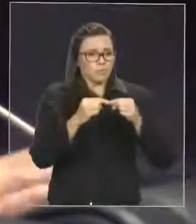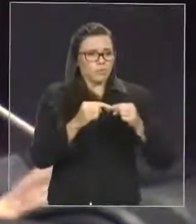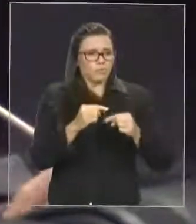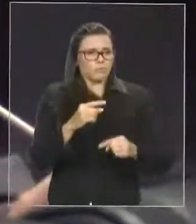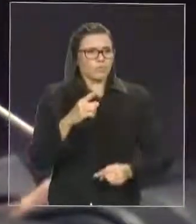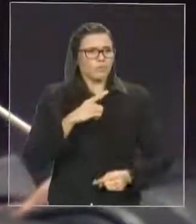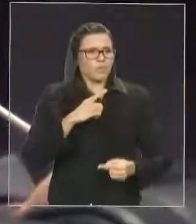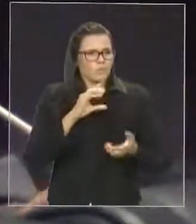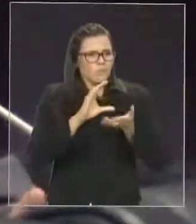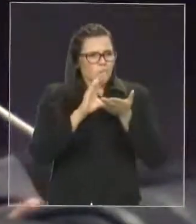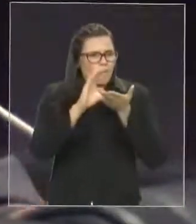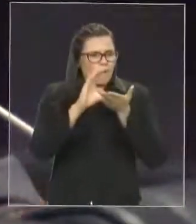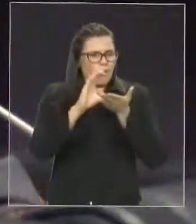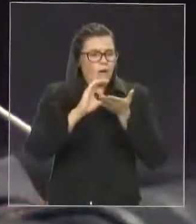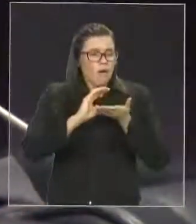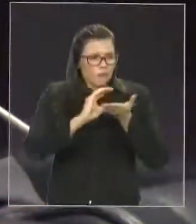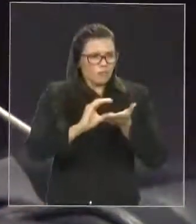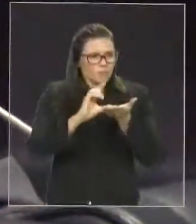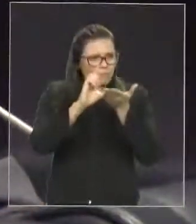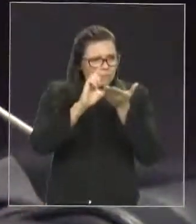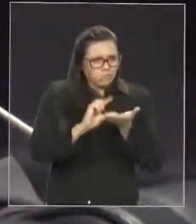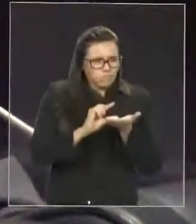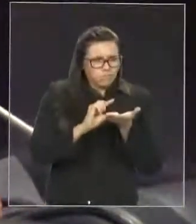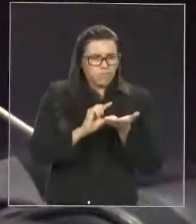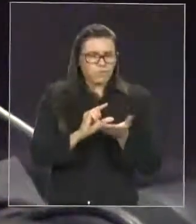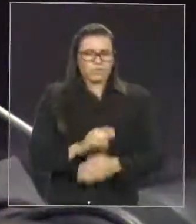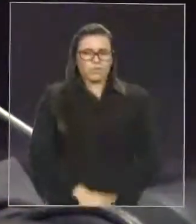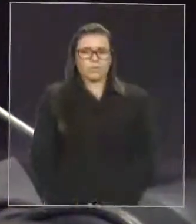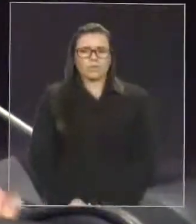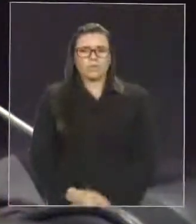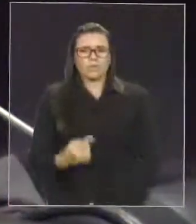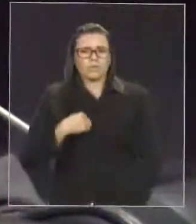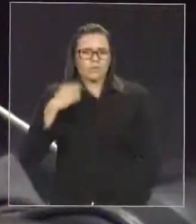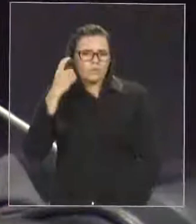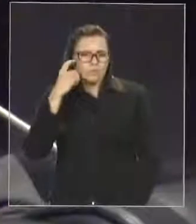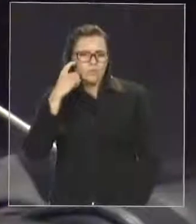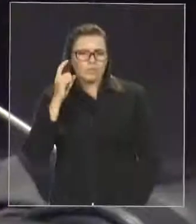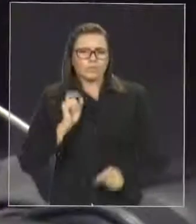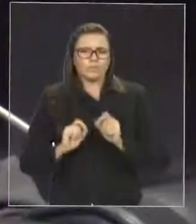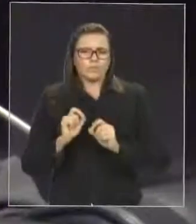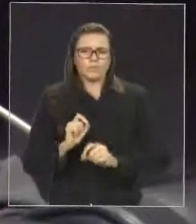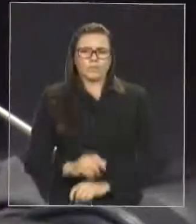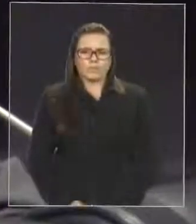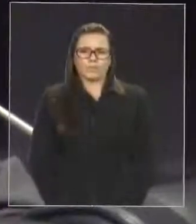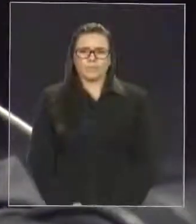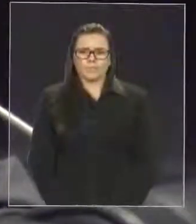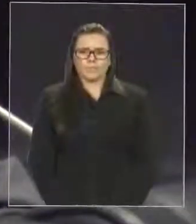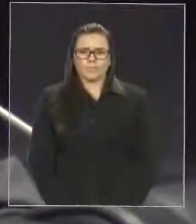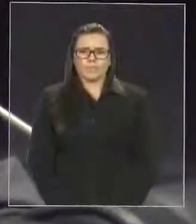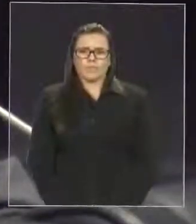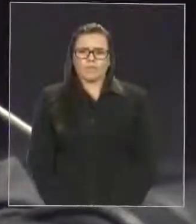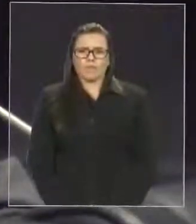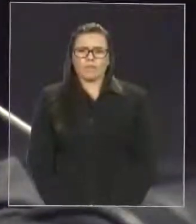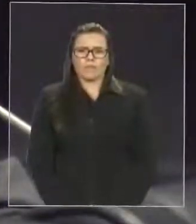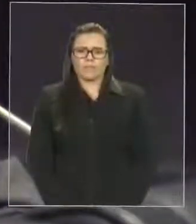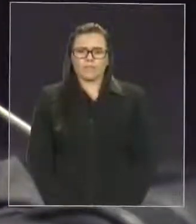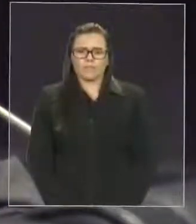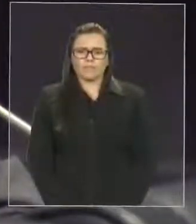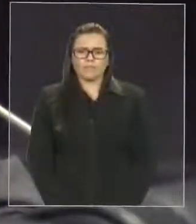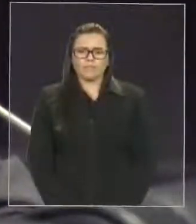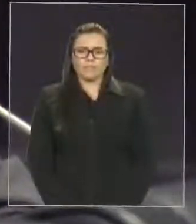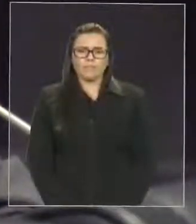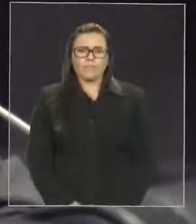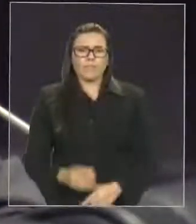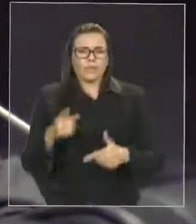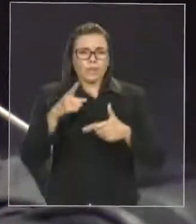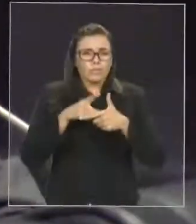partidos. E uma proposta que poderia cair, que ali a gente faz a filtragem, seria a divisão isonômica